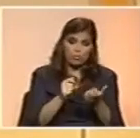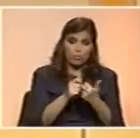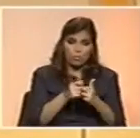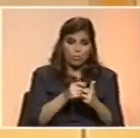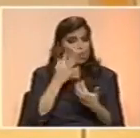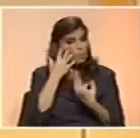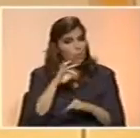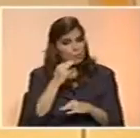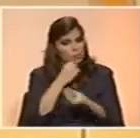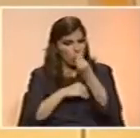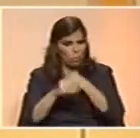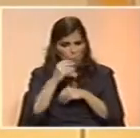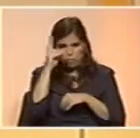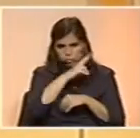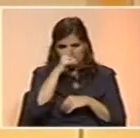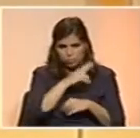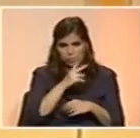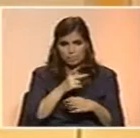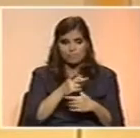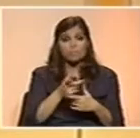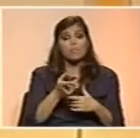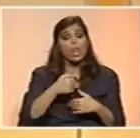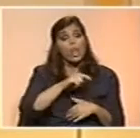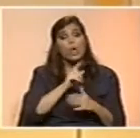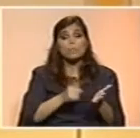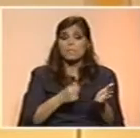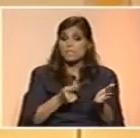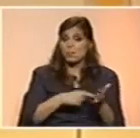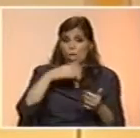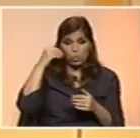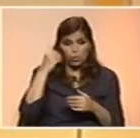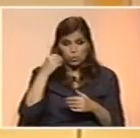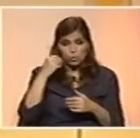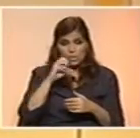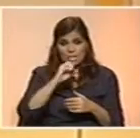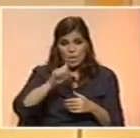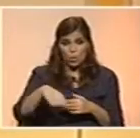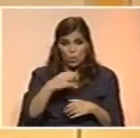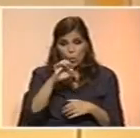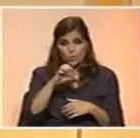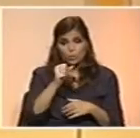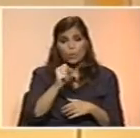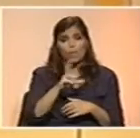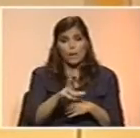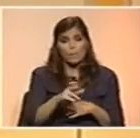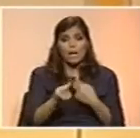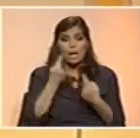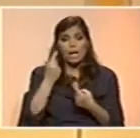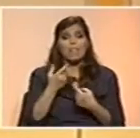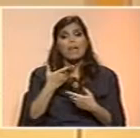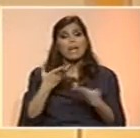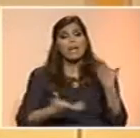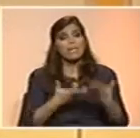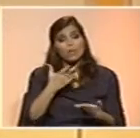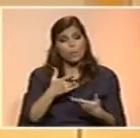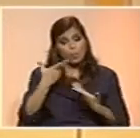geral muito mais, e o muito mais significa que nós precisamos, nós os adultos, de cerca de 0,8 gramas de proteína por quilograma de peso corporal por